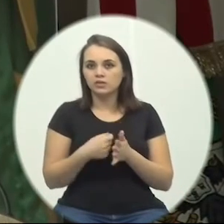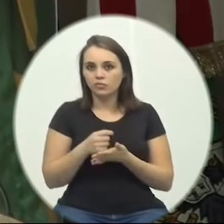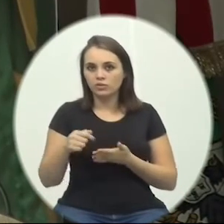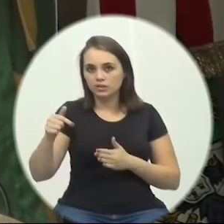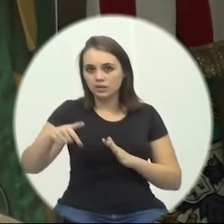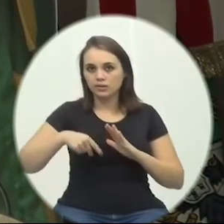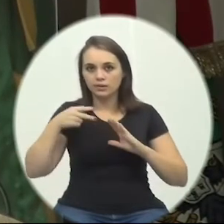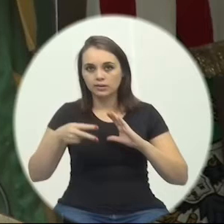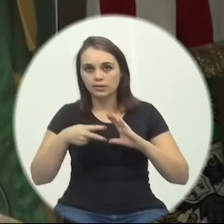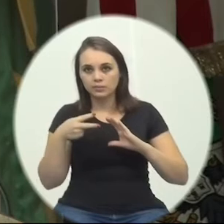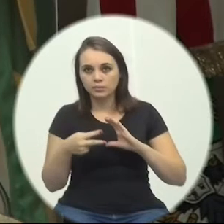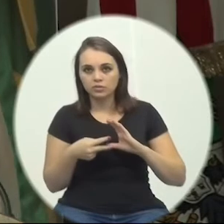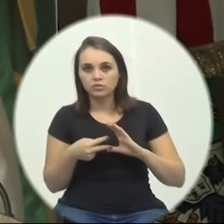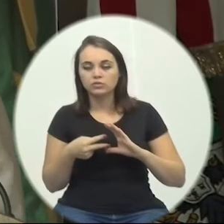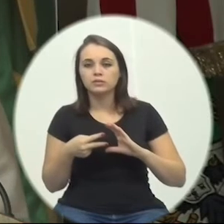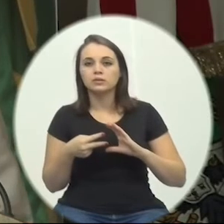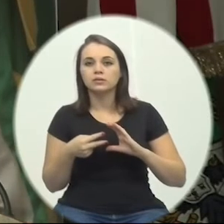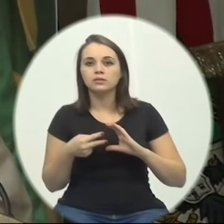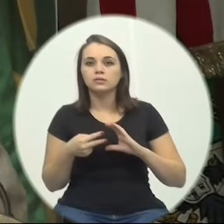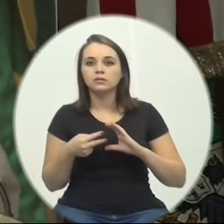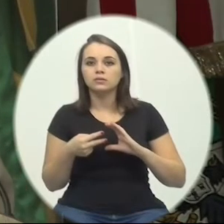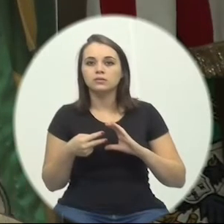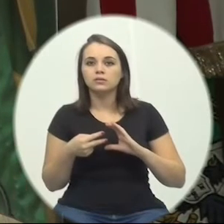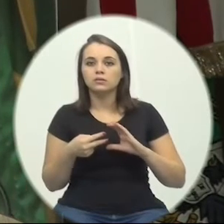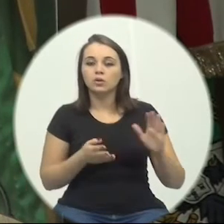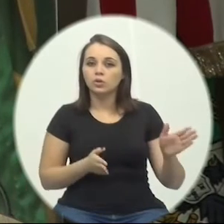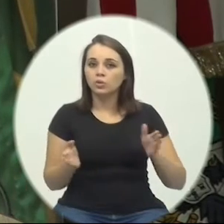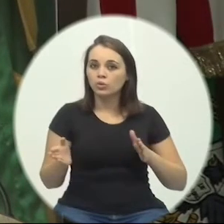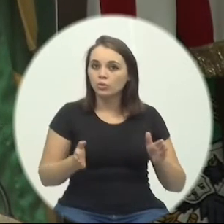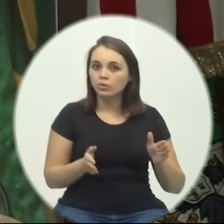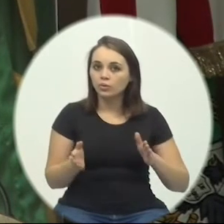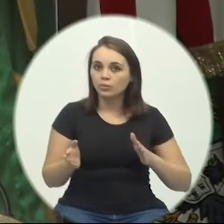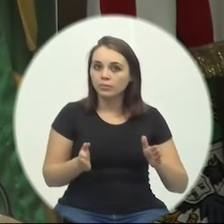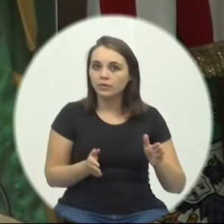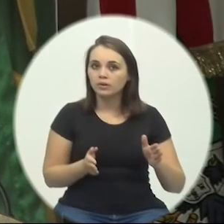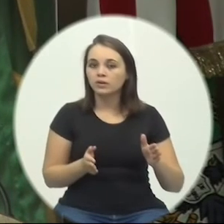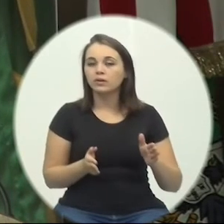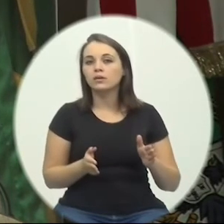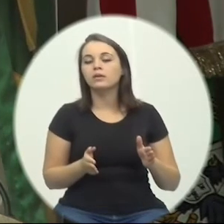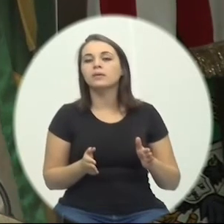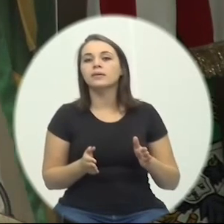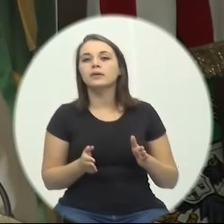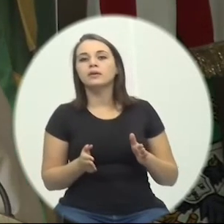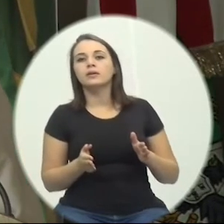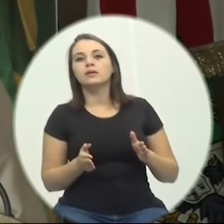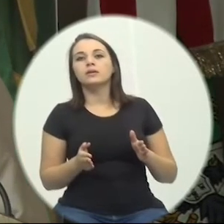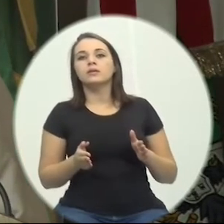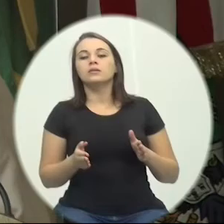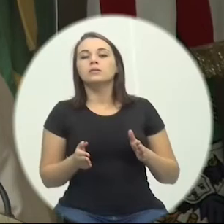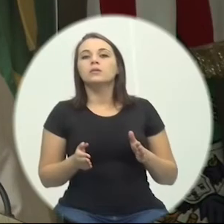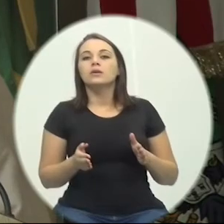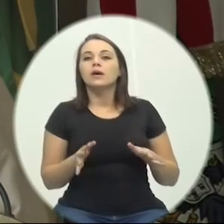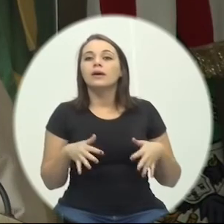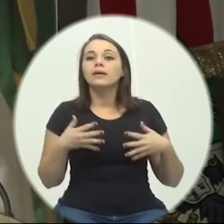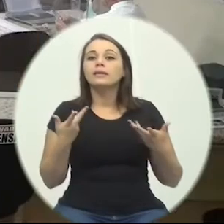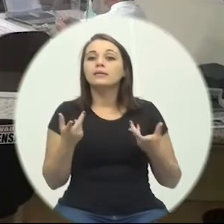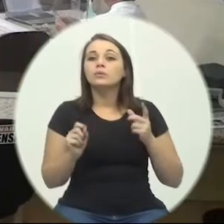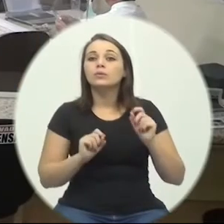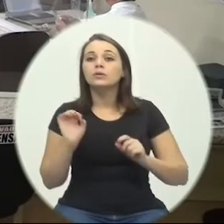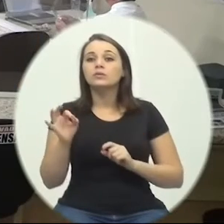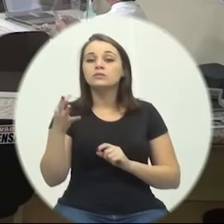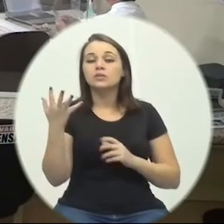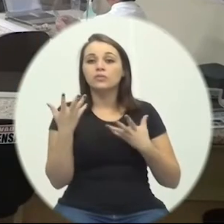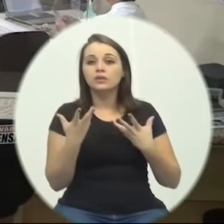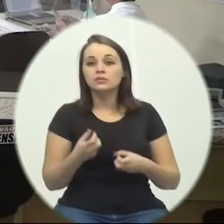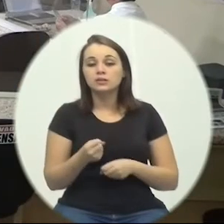nessa casa, inclusive através do período de silenciamento do prefeito, foi assinada então pela Câmara de Vereadores, e ela foi aprovada